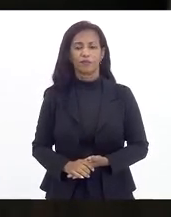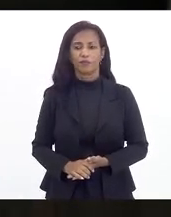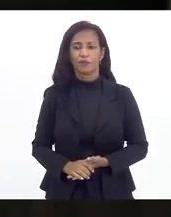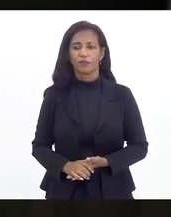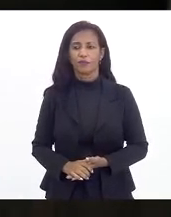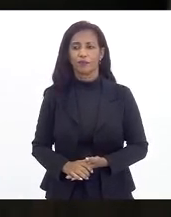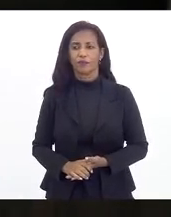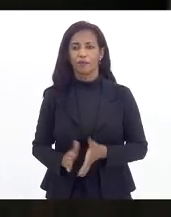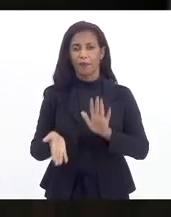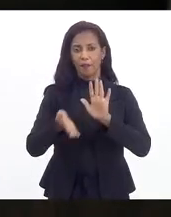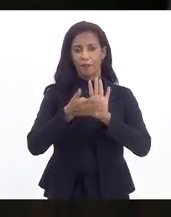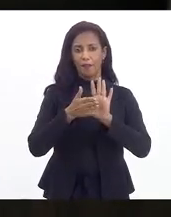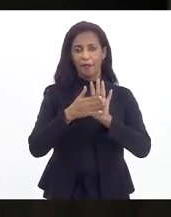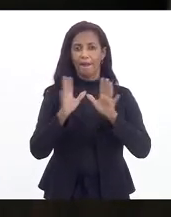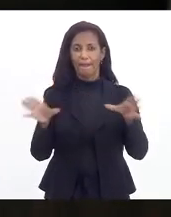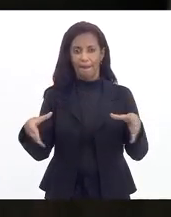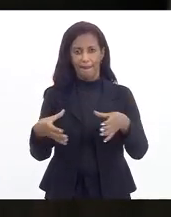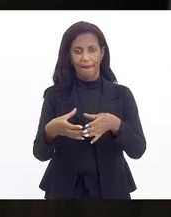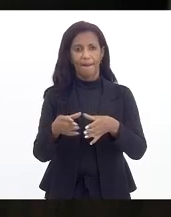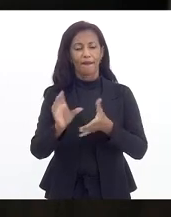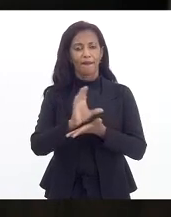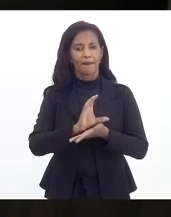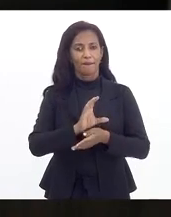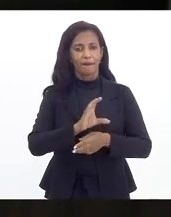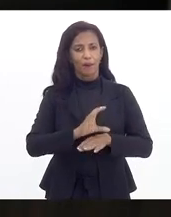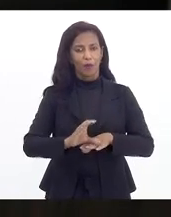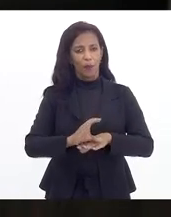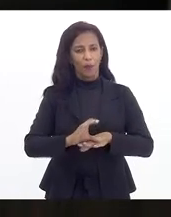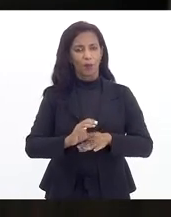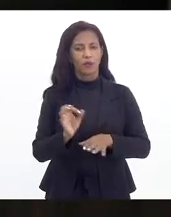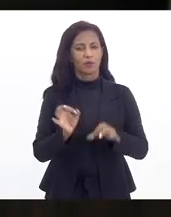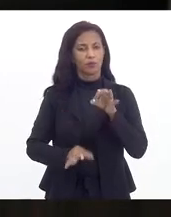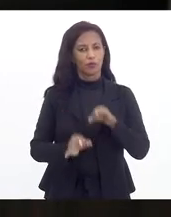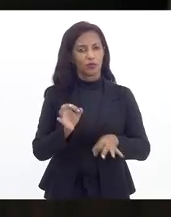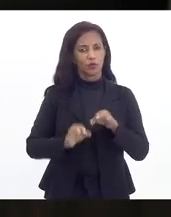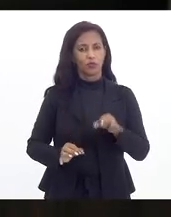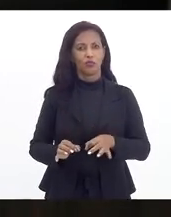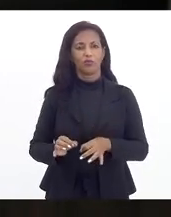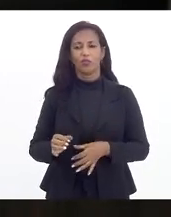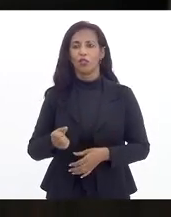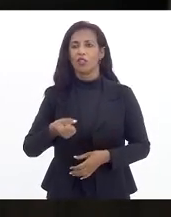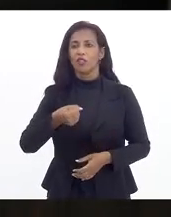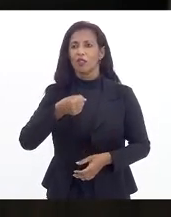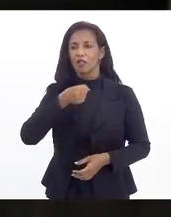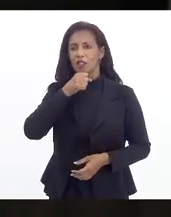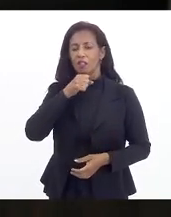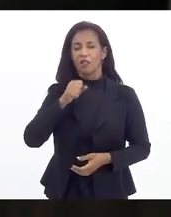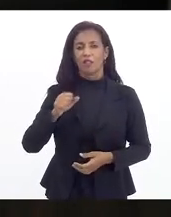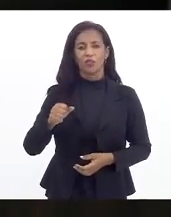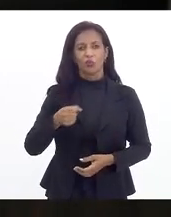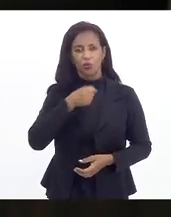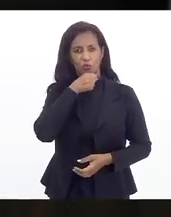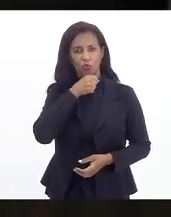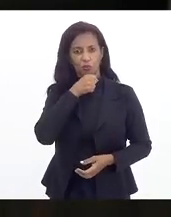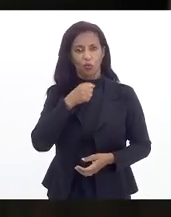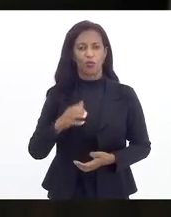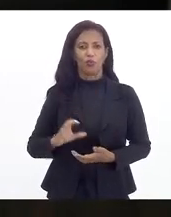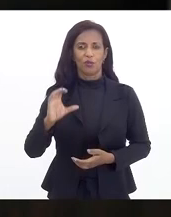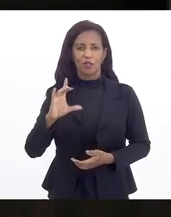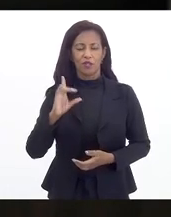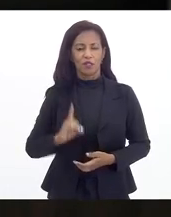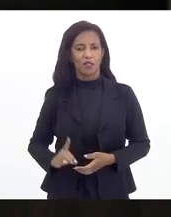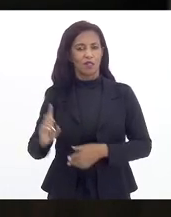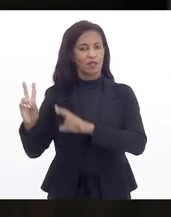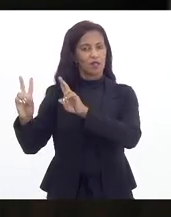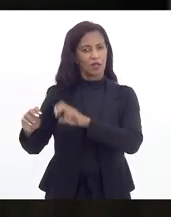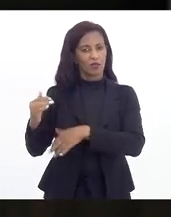providências. Pendente de pareceres das comissões de Constituição e Justiça, de Assuntos da Criança e do Adolescente e do Idoso, Defesa dos Direitos Humanos e Cidadania, de Assuntos